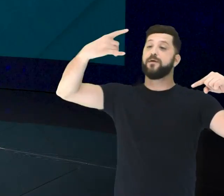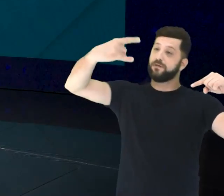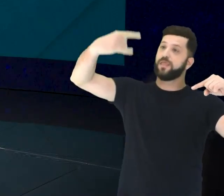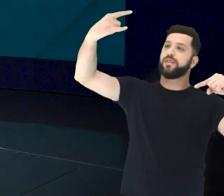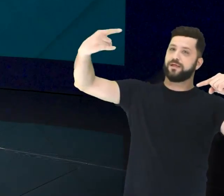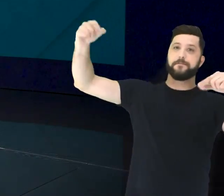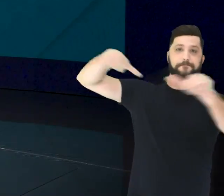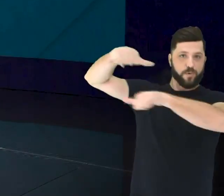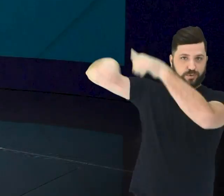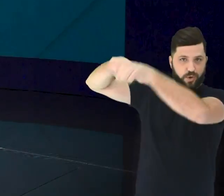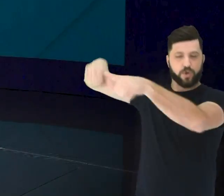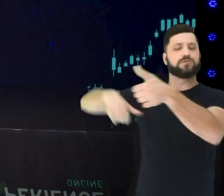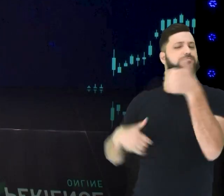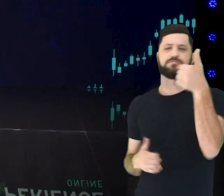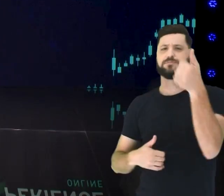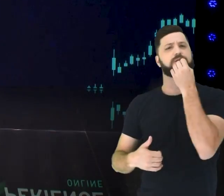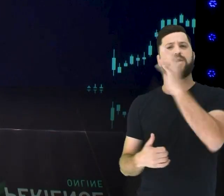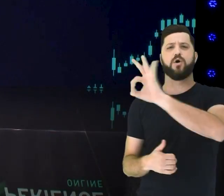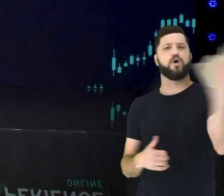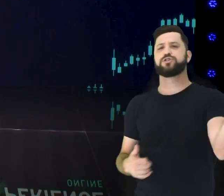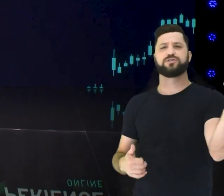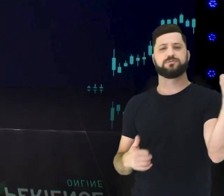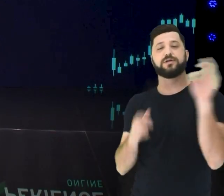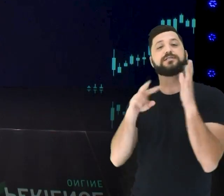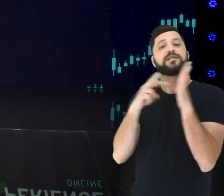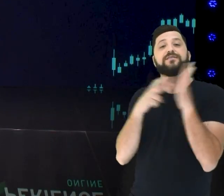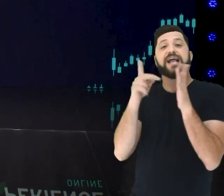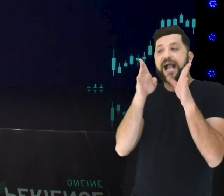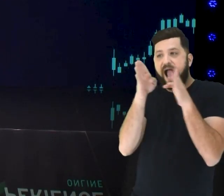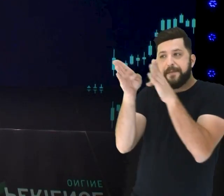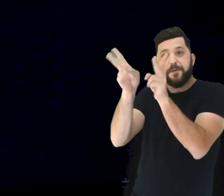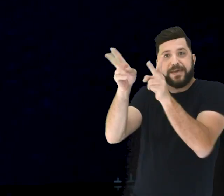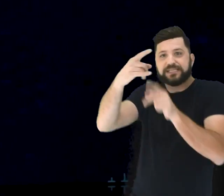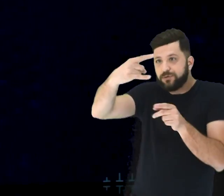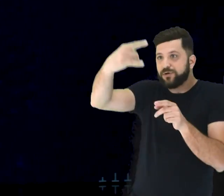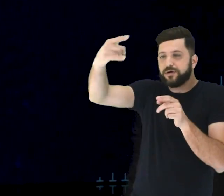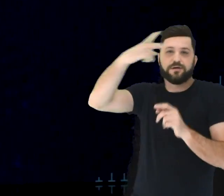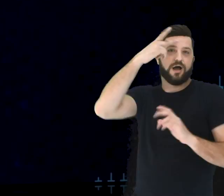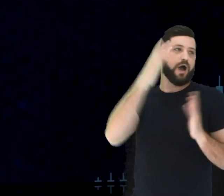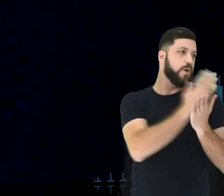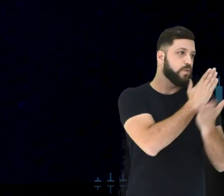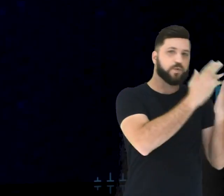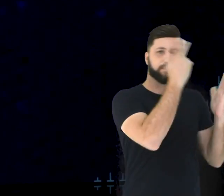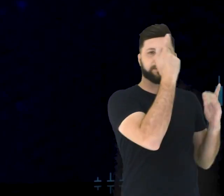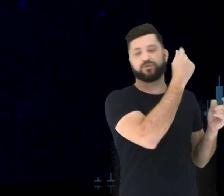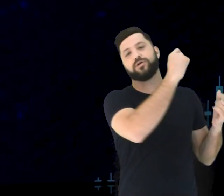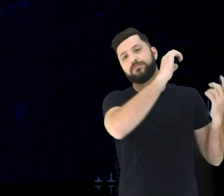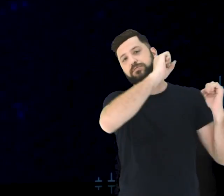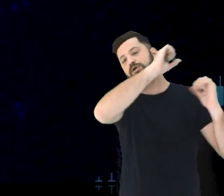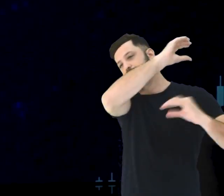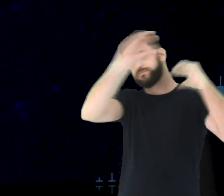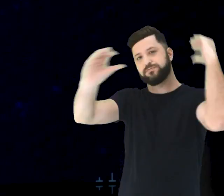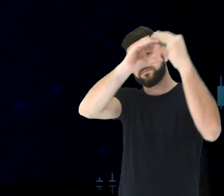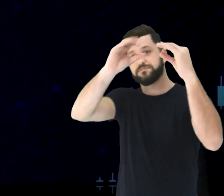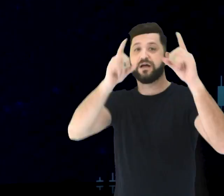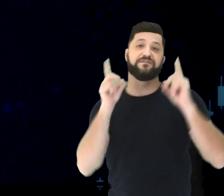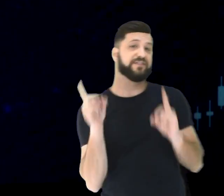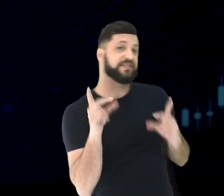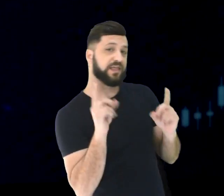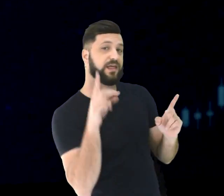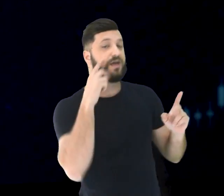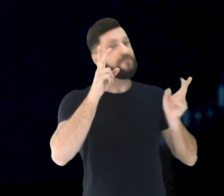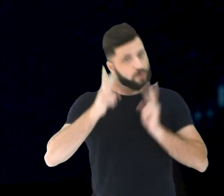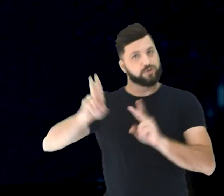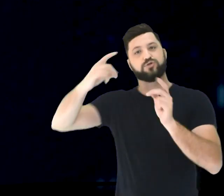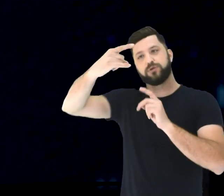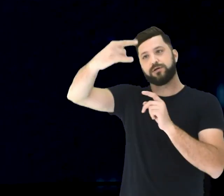aqui no meio significa que em algum momento no meio desse caminho algum Player ou alguns players devem tentar defender a posição que